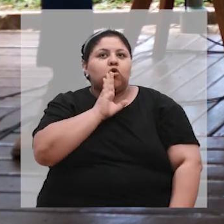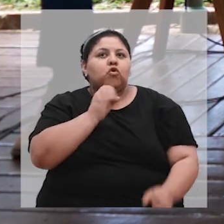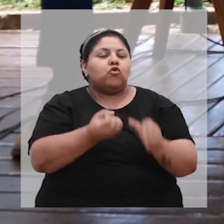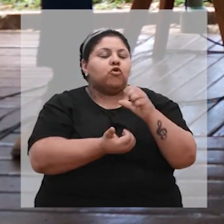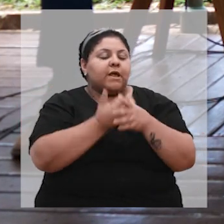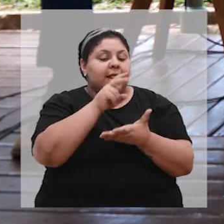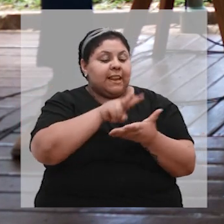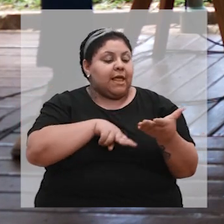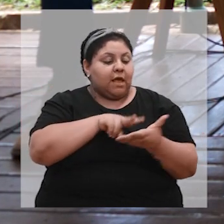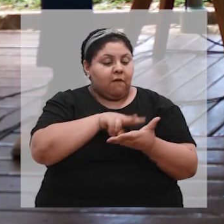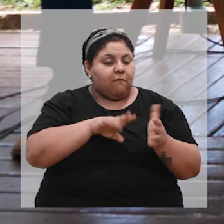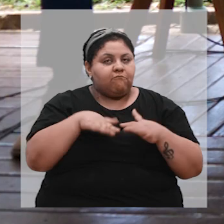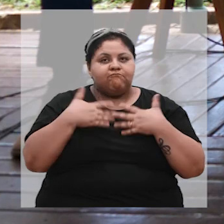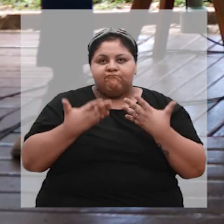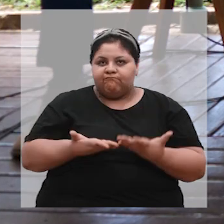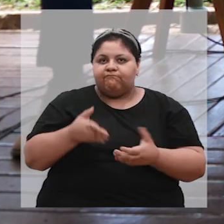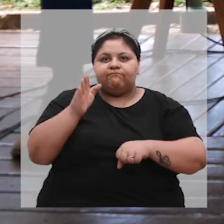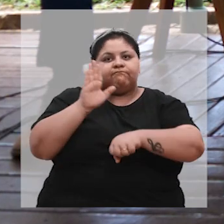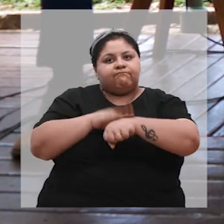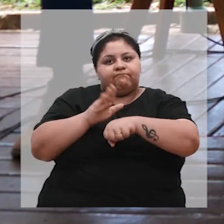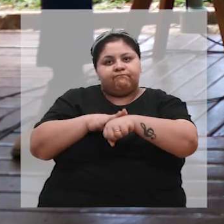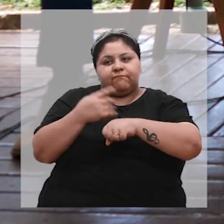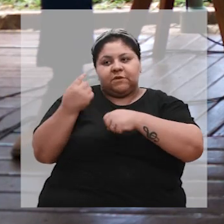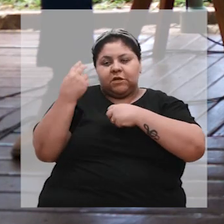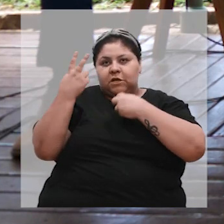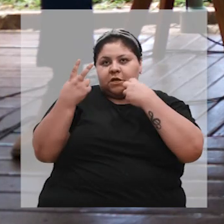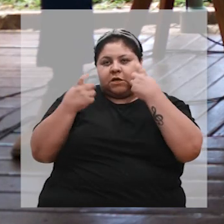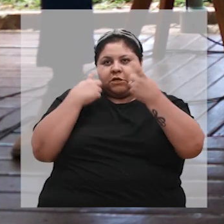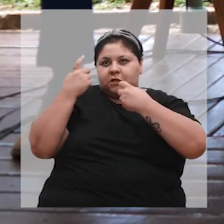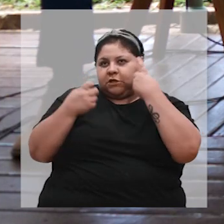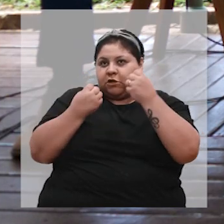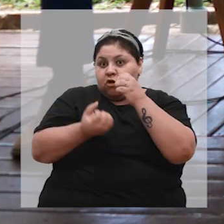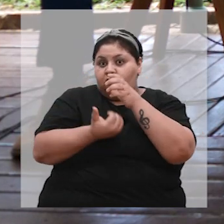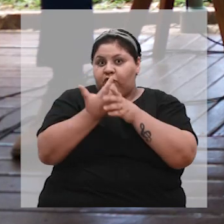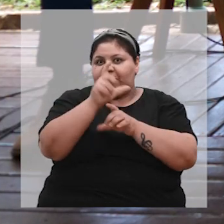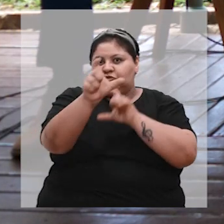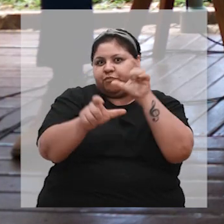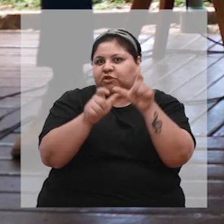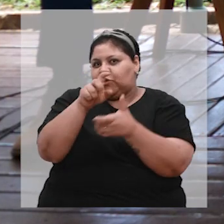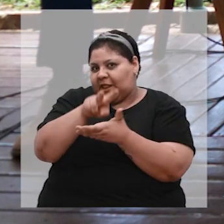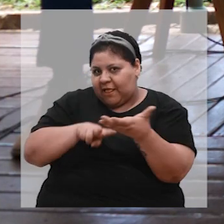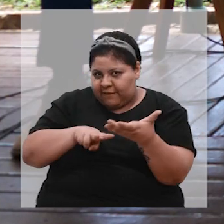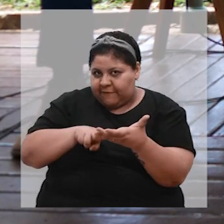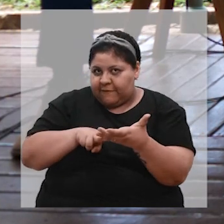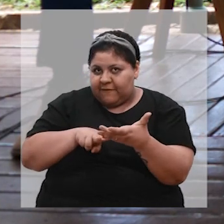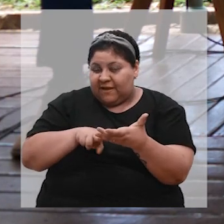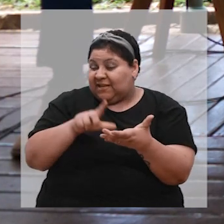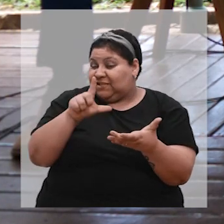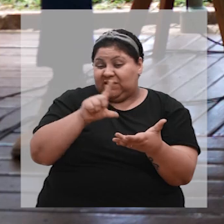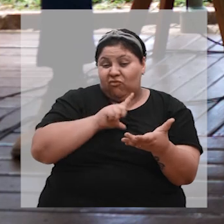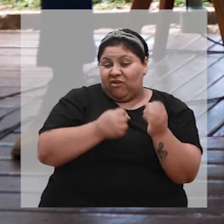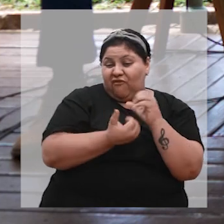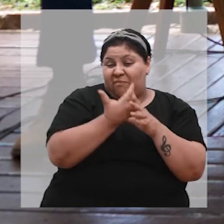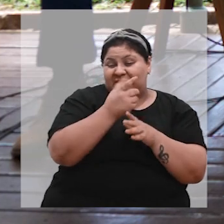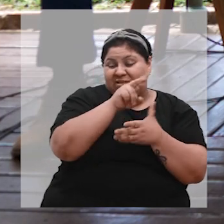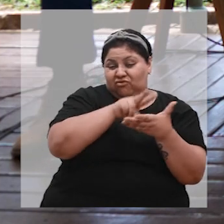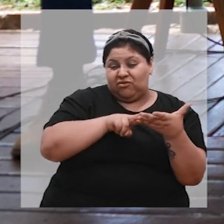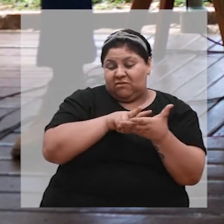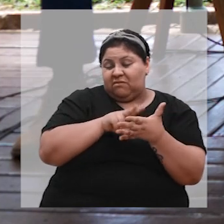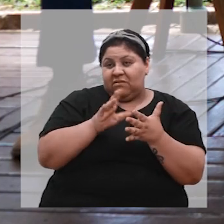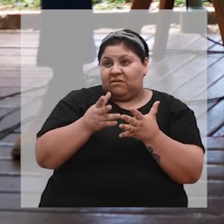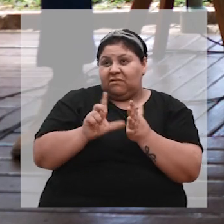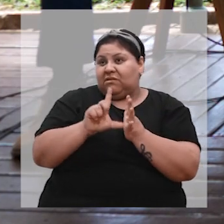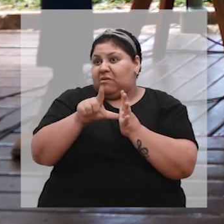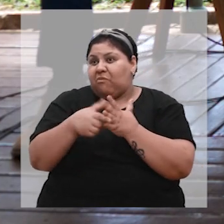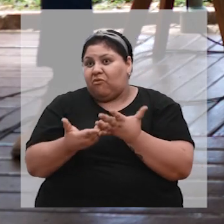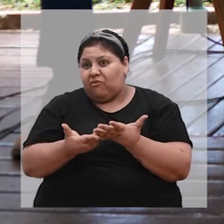os autores, que eles leem os livros. Então, esse momento, a gente se preocupa muito com a formação de leitores, né? Que sem a formação de leitores, daqui a